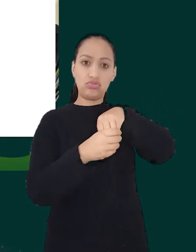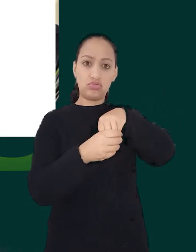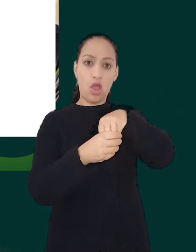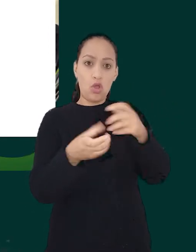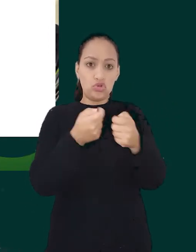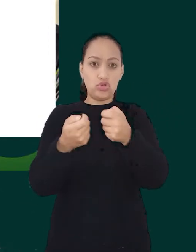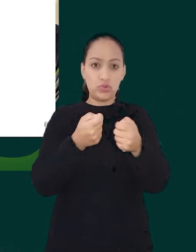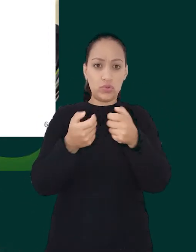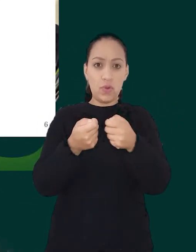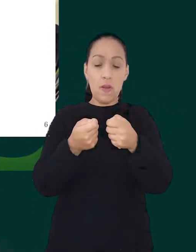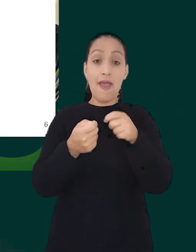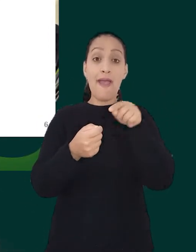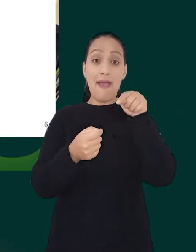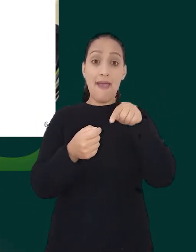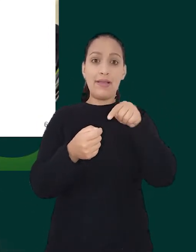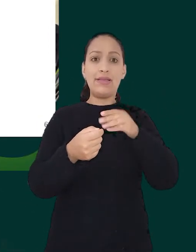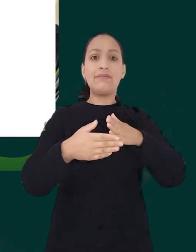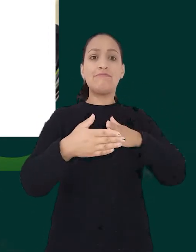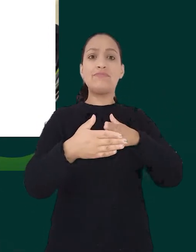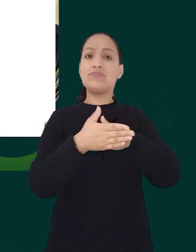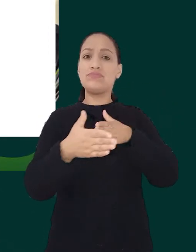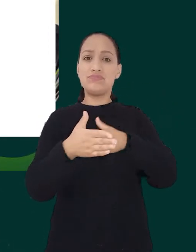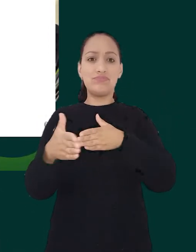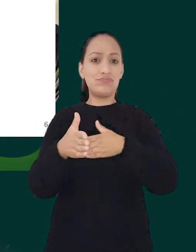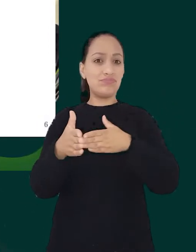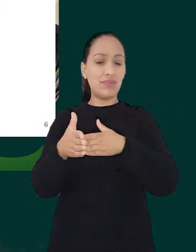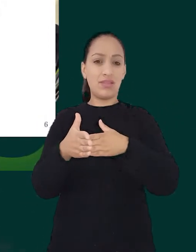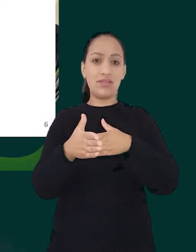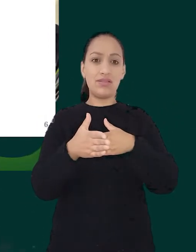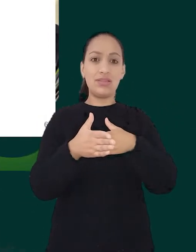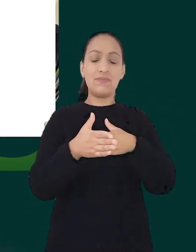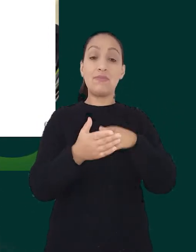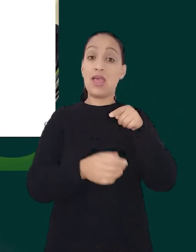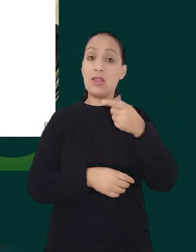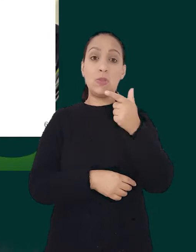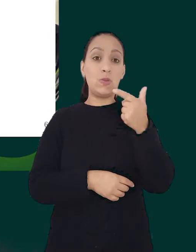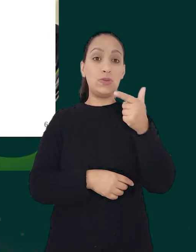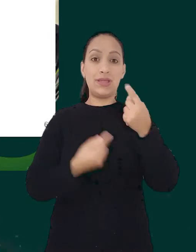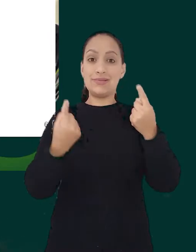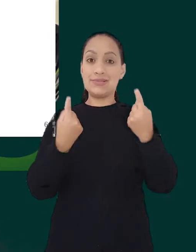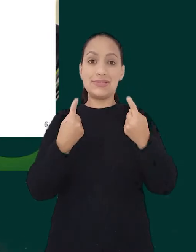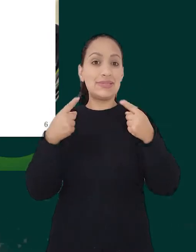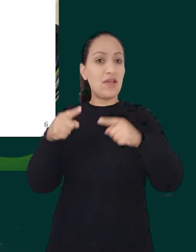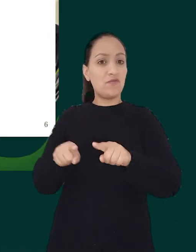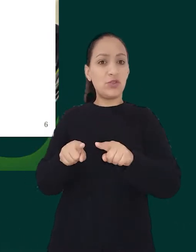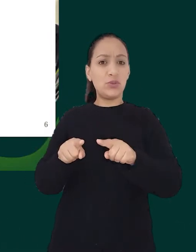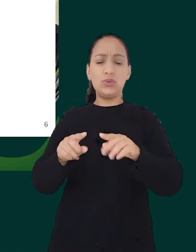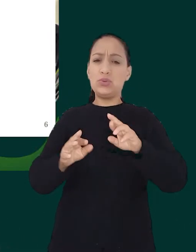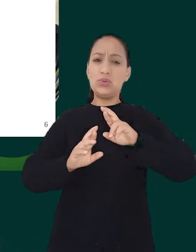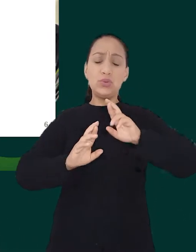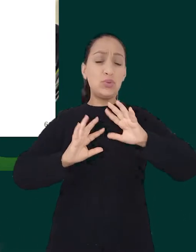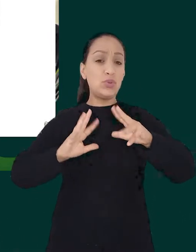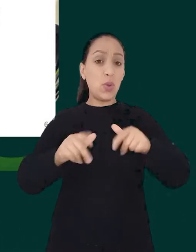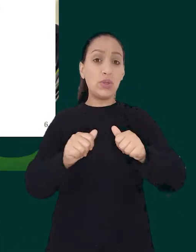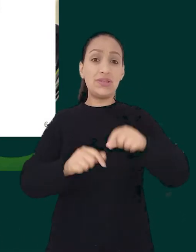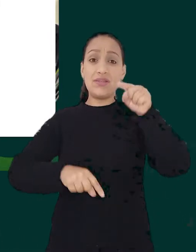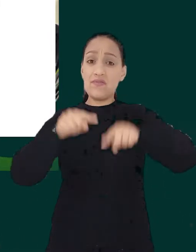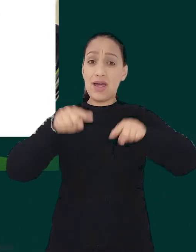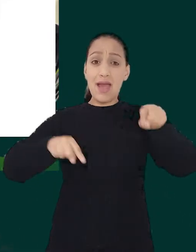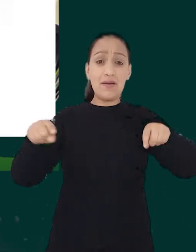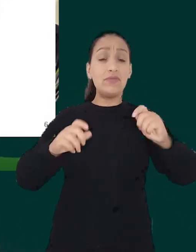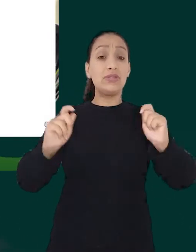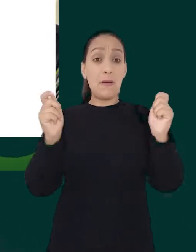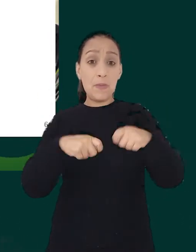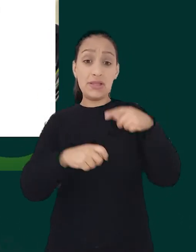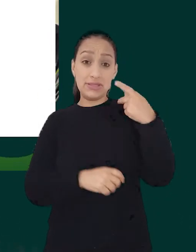jogo vira agora infinito. Ele não tem mais um desafio. Todas as variáveis possíveis desse